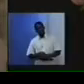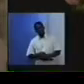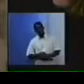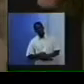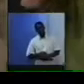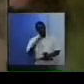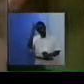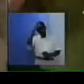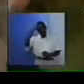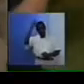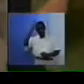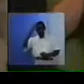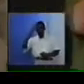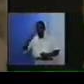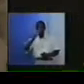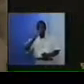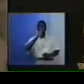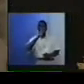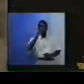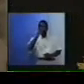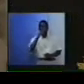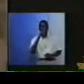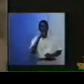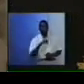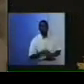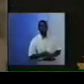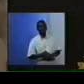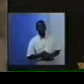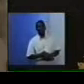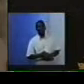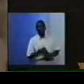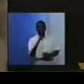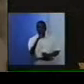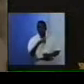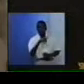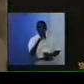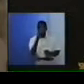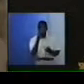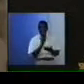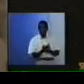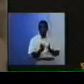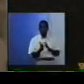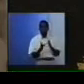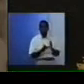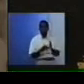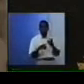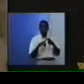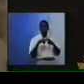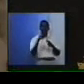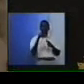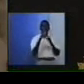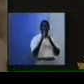E o Espírito Santo diz assim no seu ouvido: olha, eu tenho sim. E Jesus, ele quer restaurar